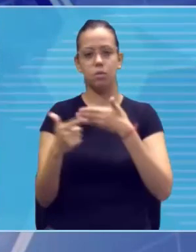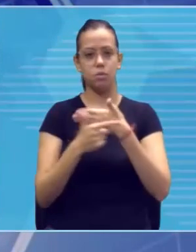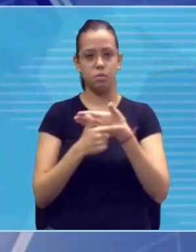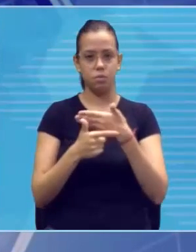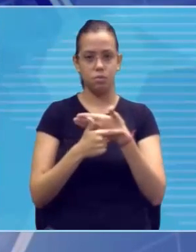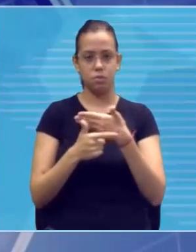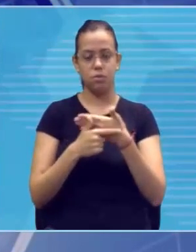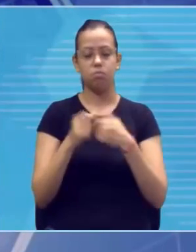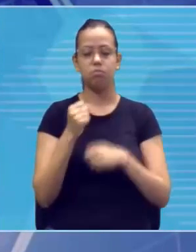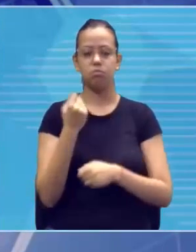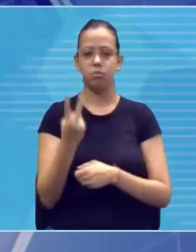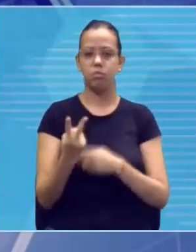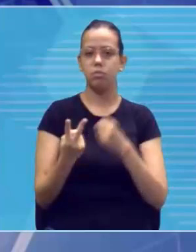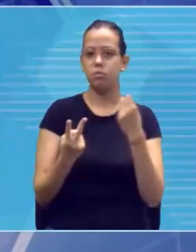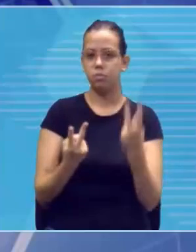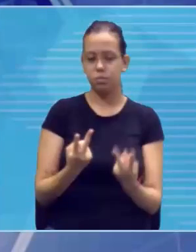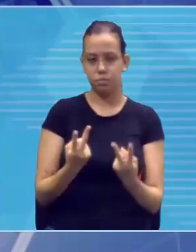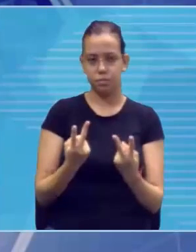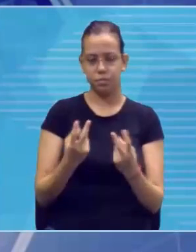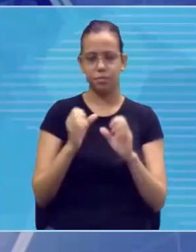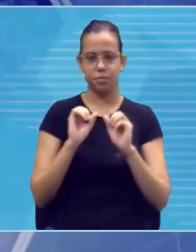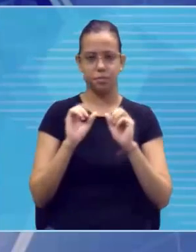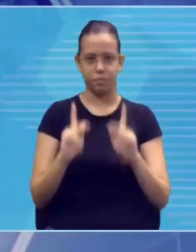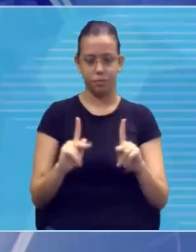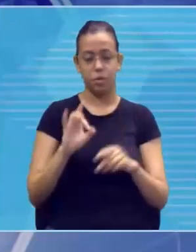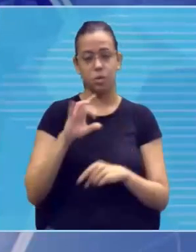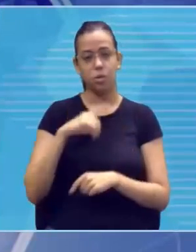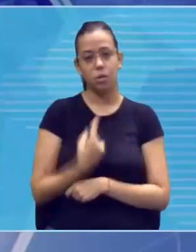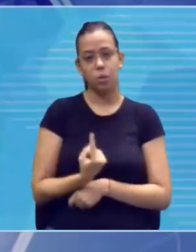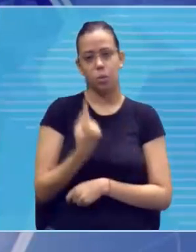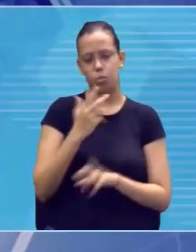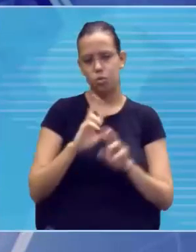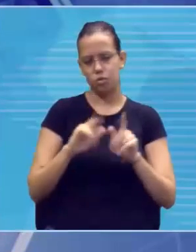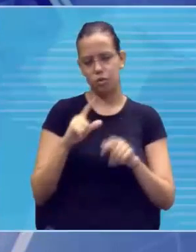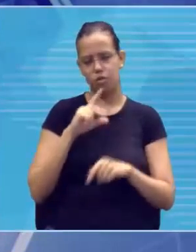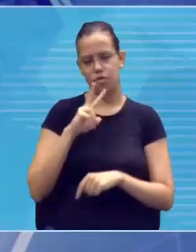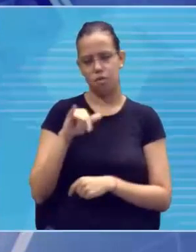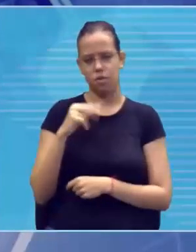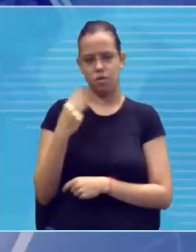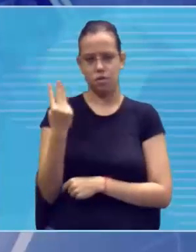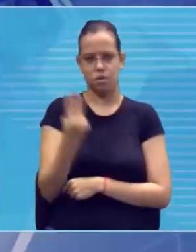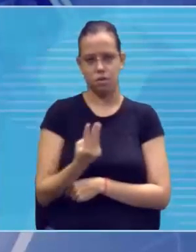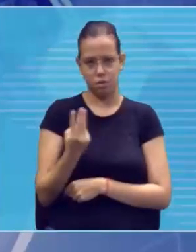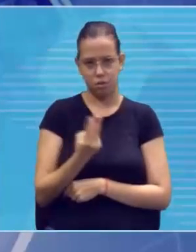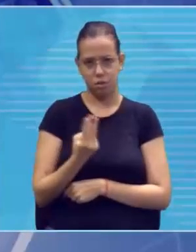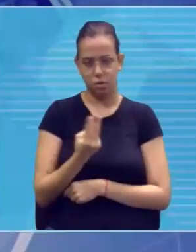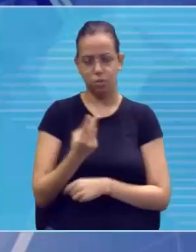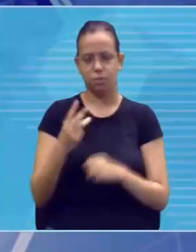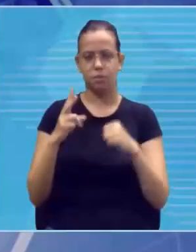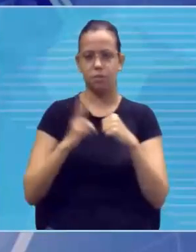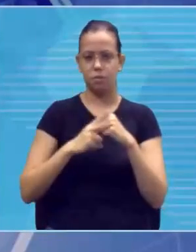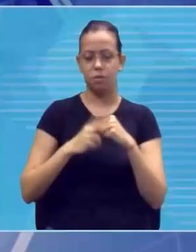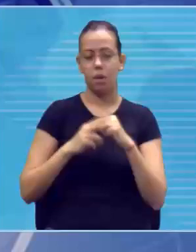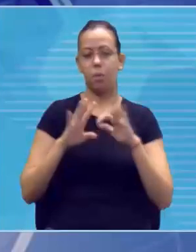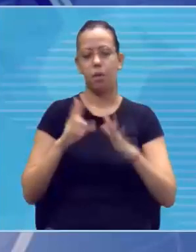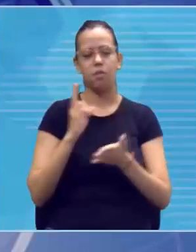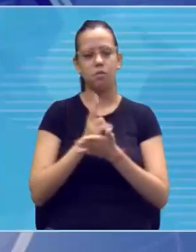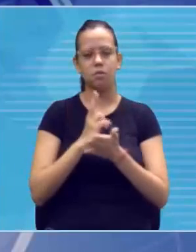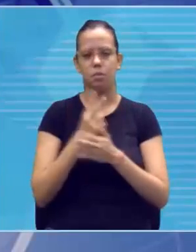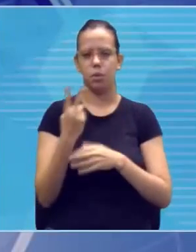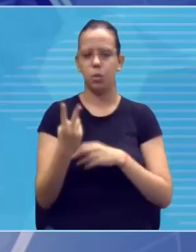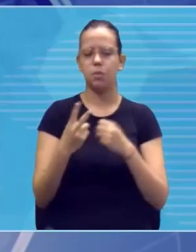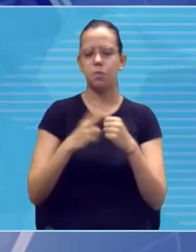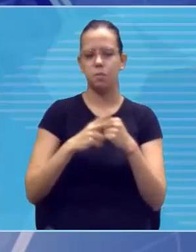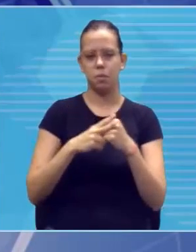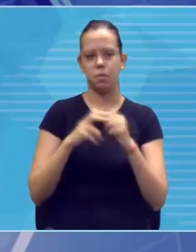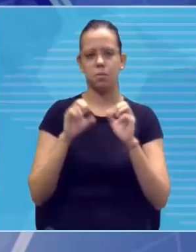em duplas em paz tá bom só vai ter uma sessãozinha que a gente vai trabalhar em rios mas sempre em dois em dois